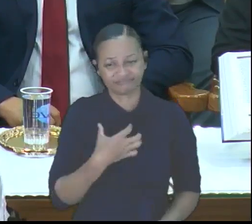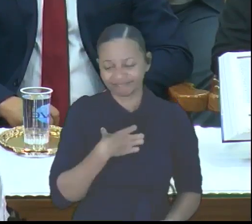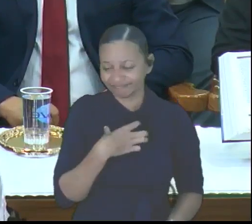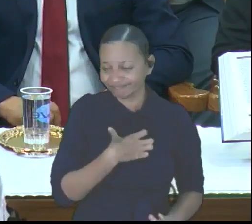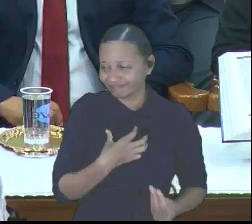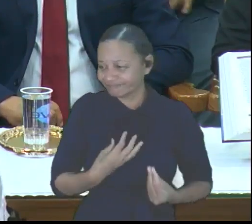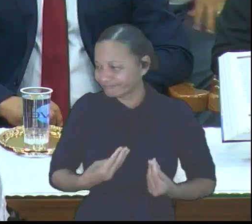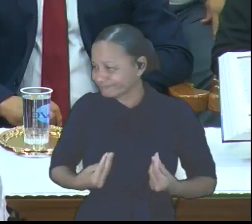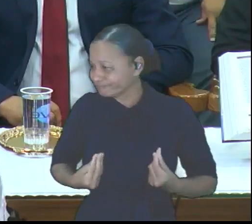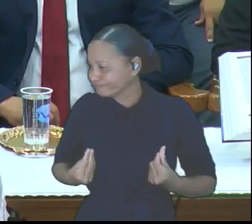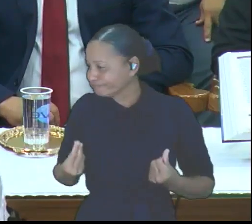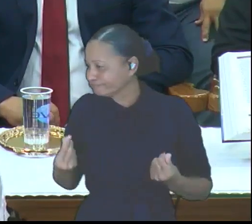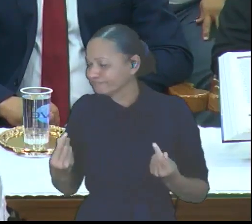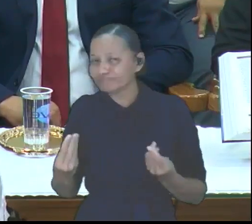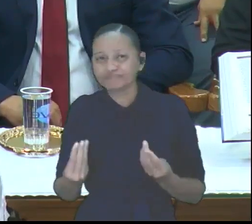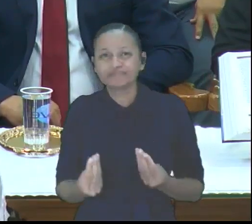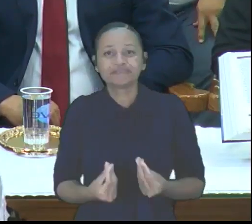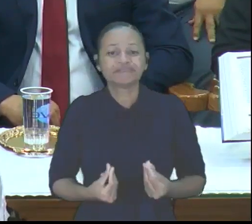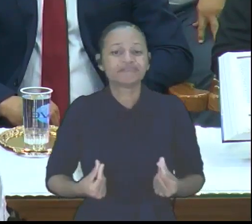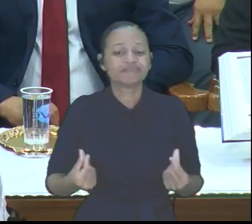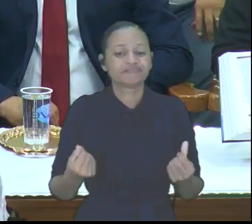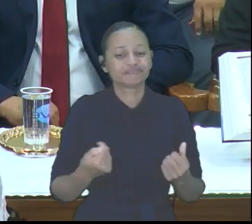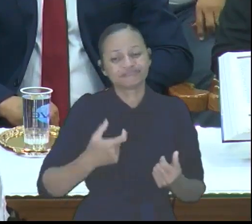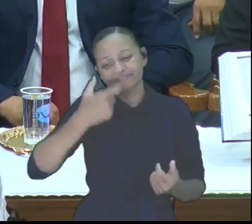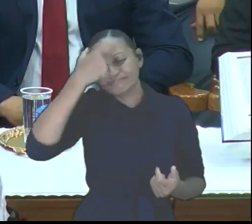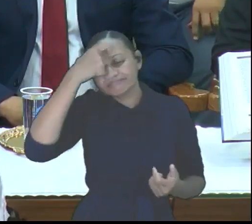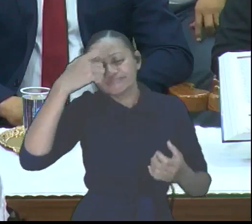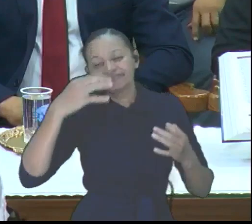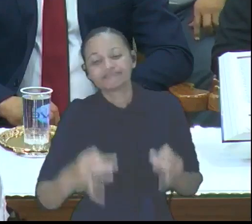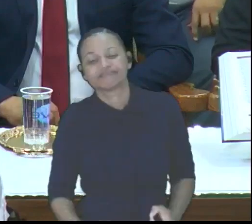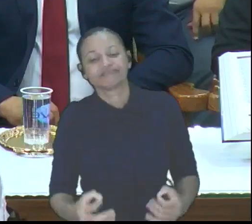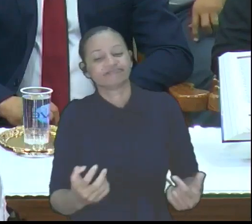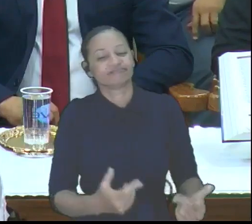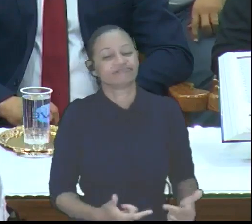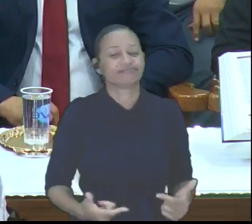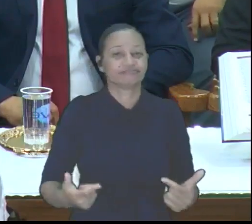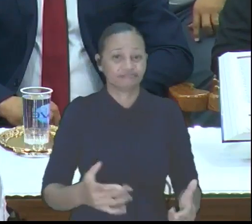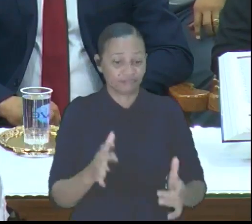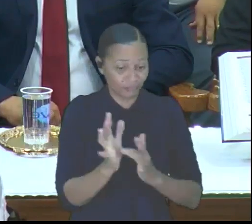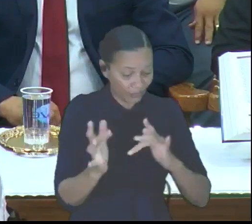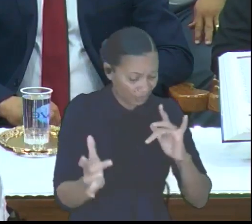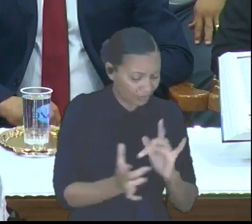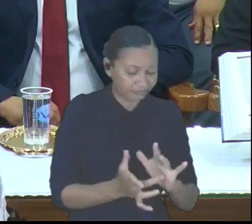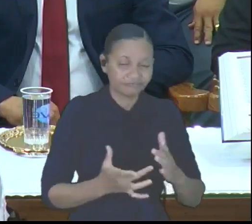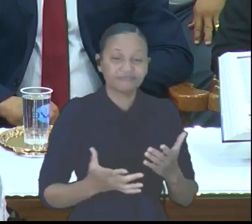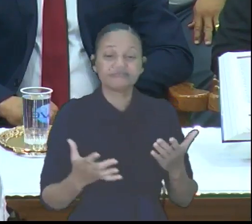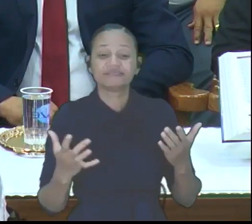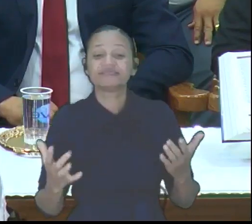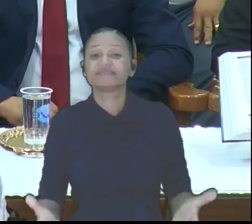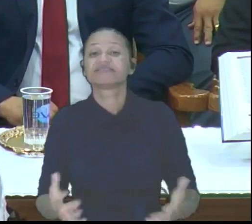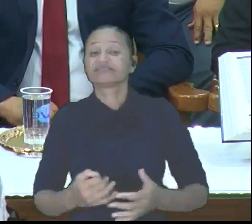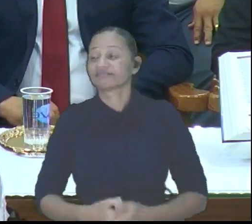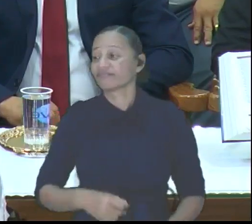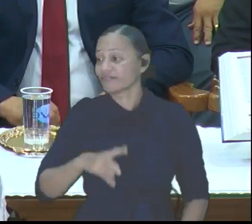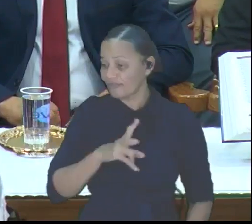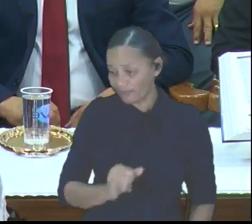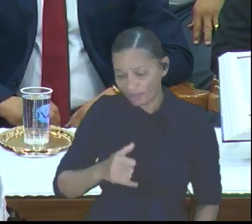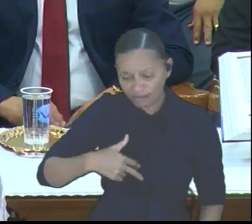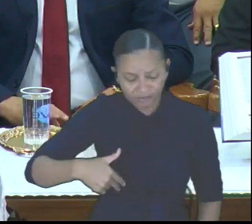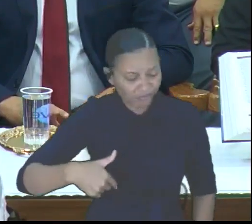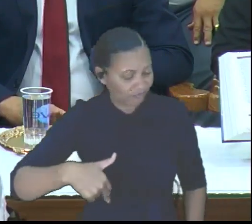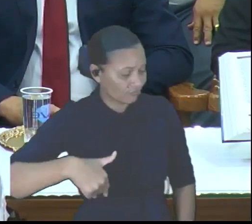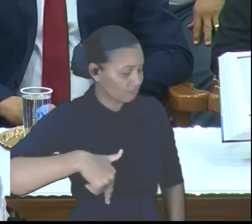quanto, sem convicção. Jesus, então, vai até o